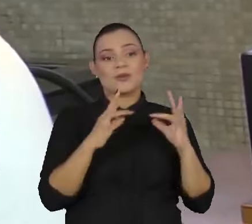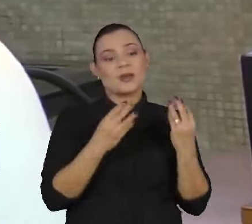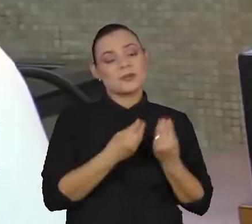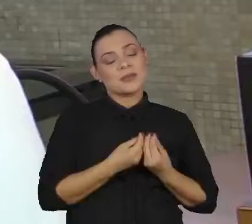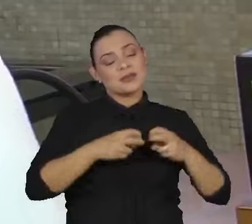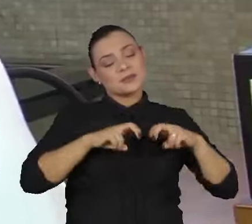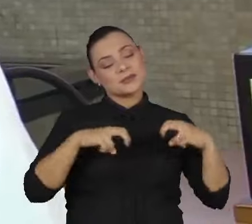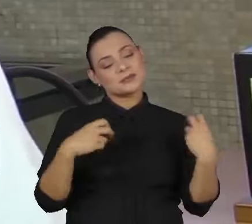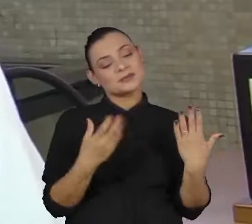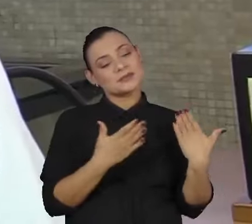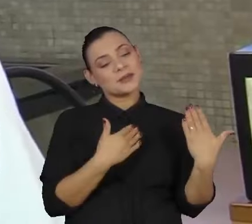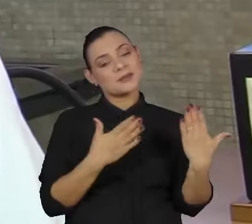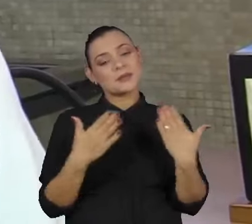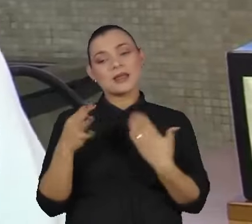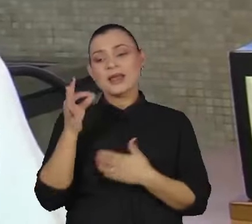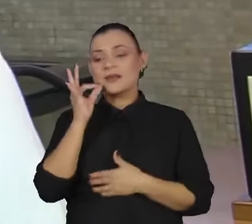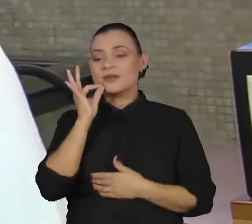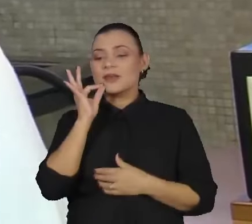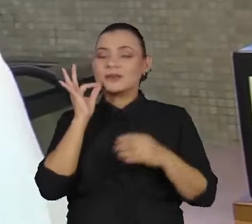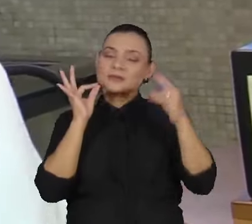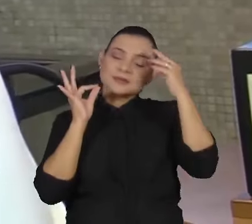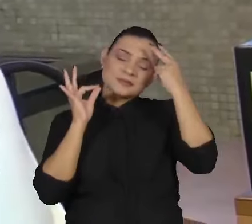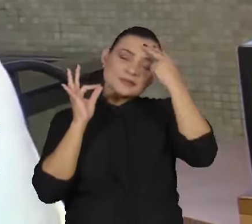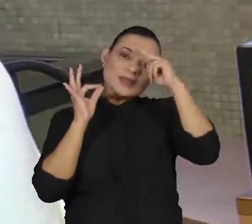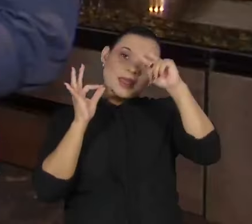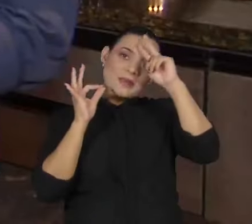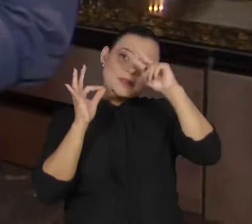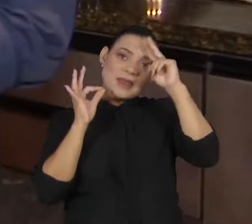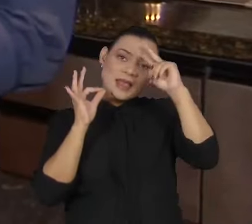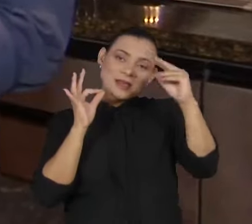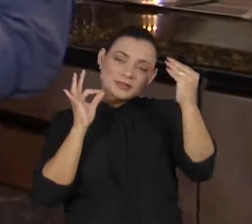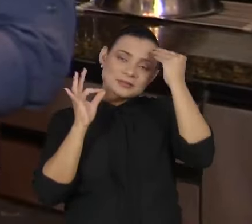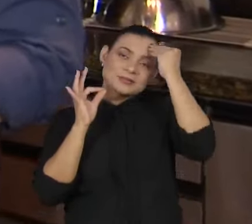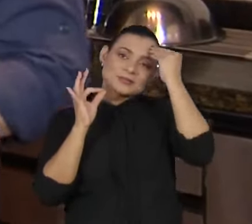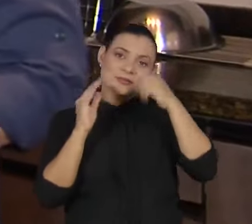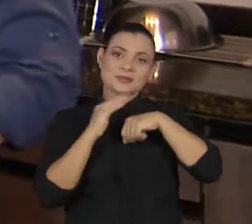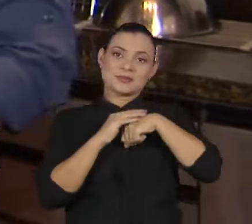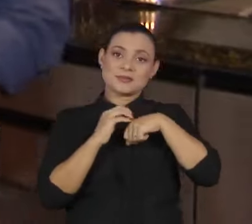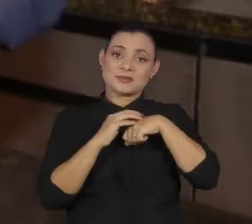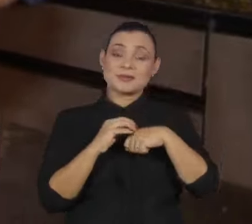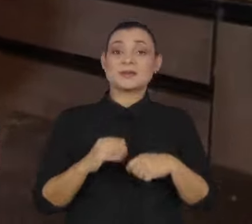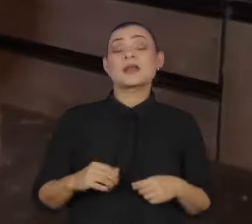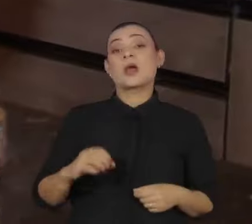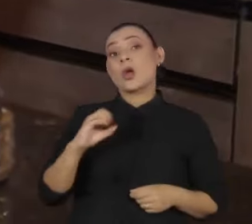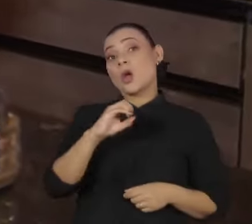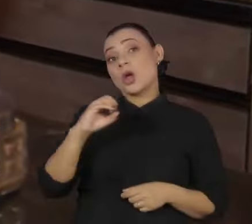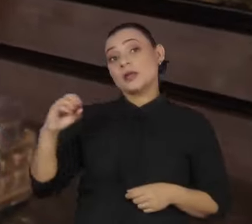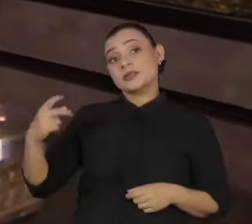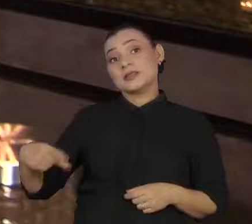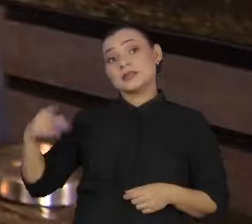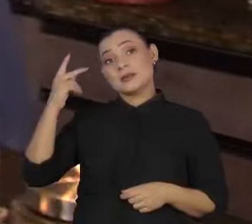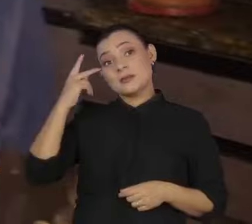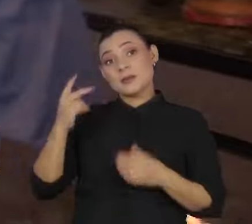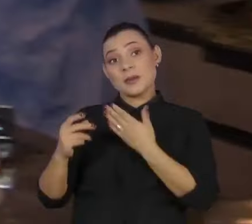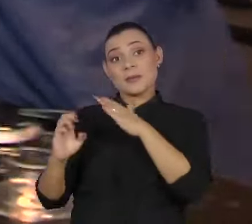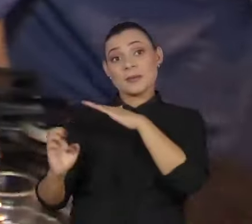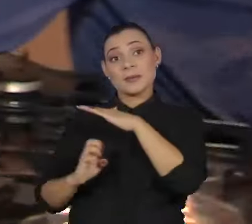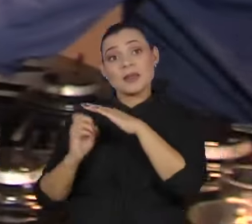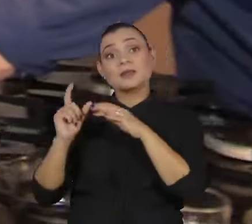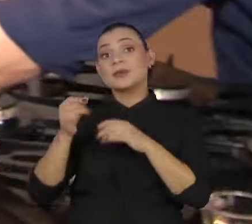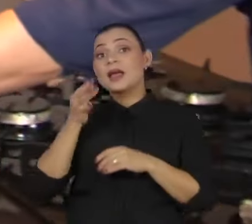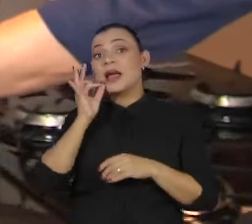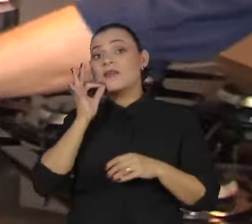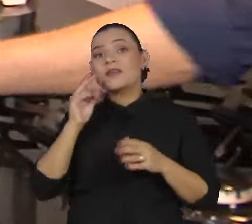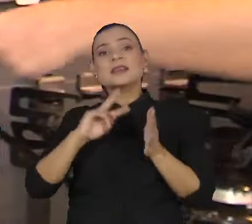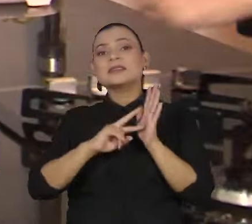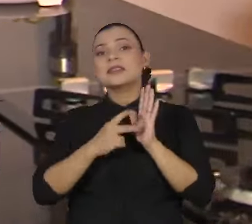é realmente é uma lembrança afetiva muito gostosa para mim. Nesta empresa na Zona Oeste de São Paulo, o café é sinônimo de união. Todo